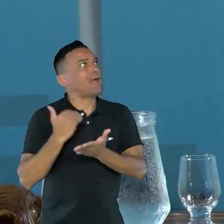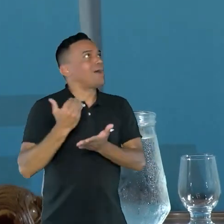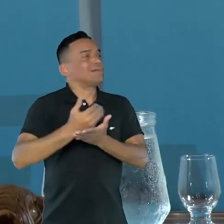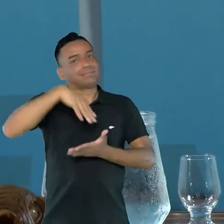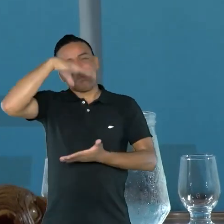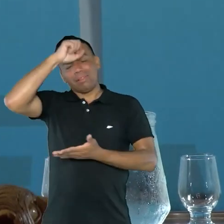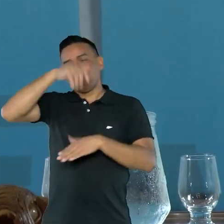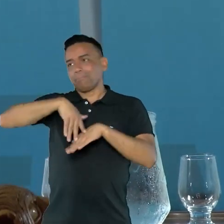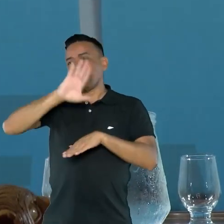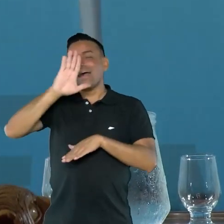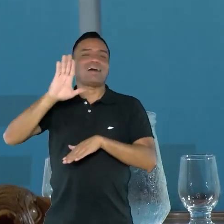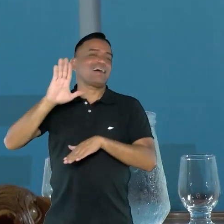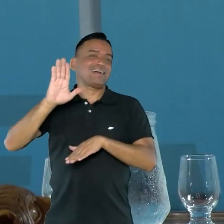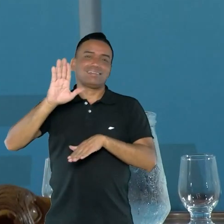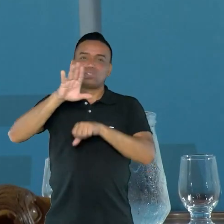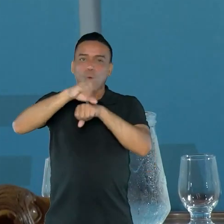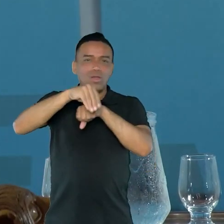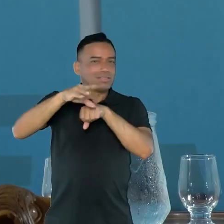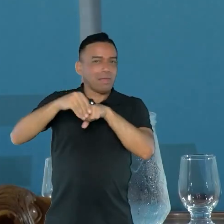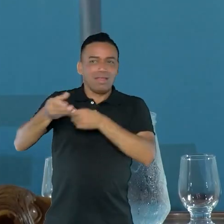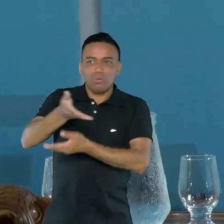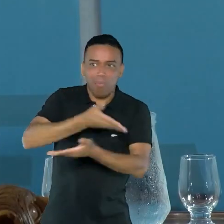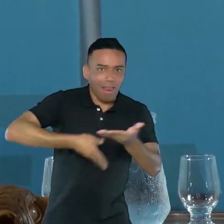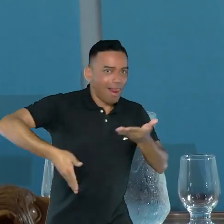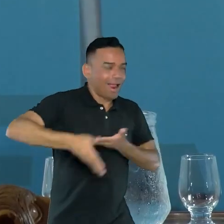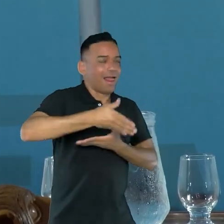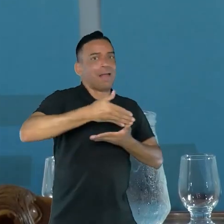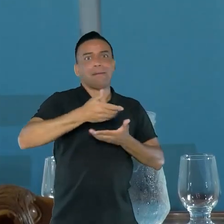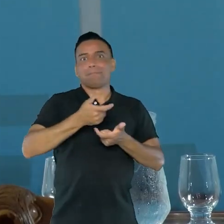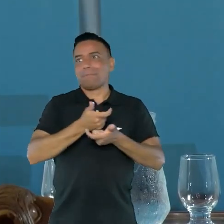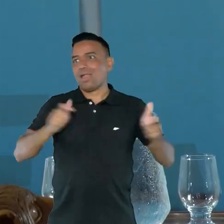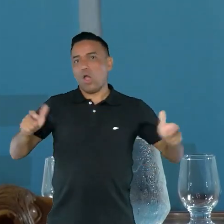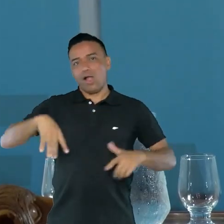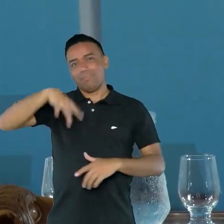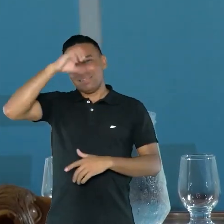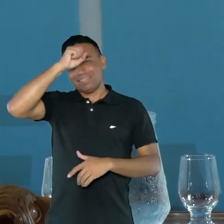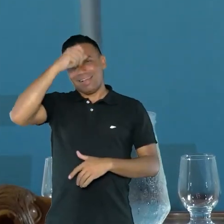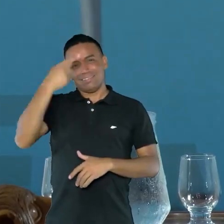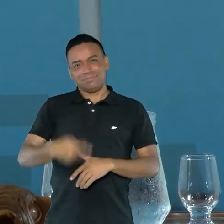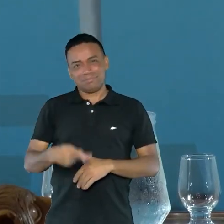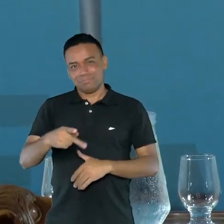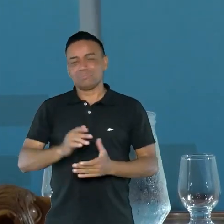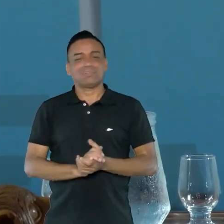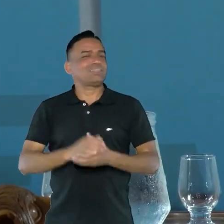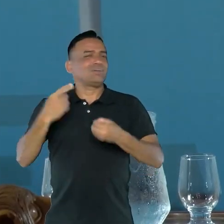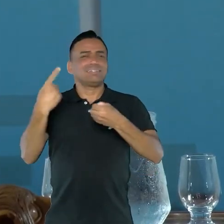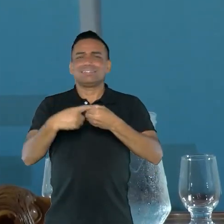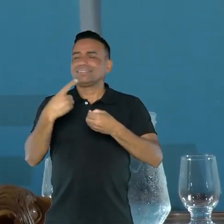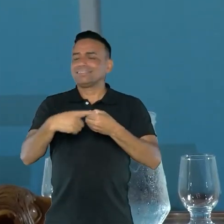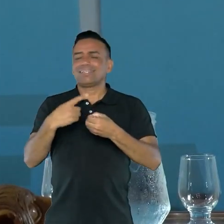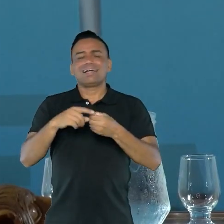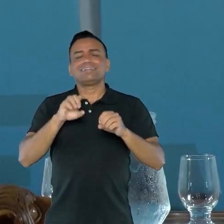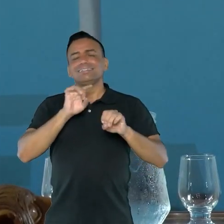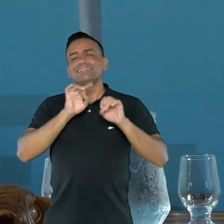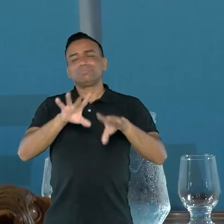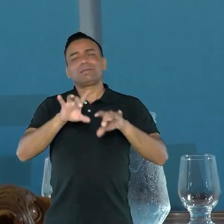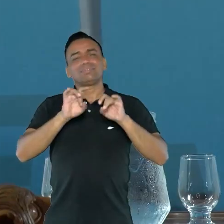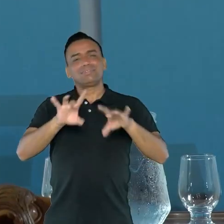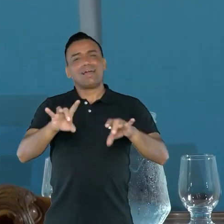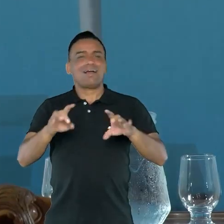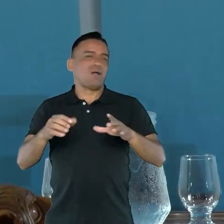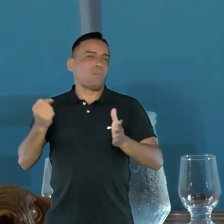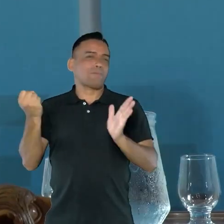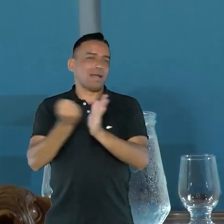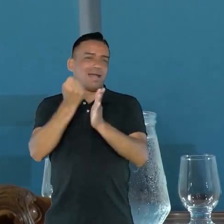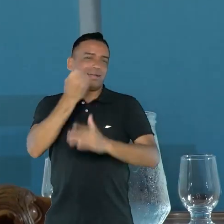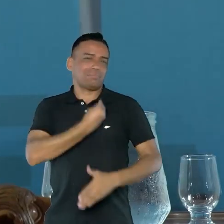e veste um blazer branco sobre um vestido de listras azuis e brancas. Ambos estão sentados em